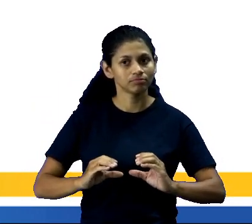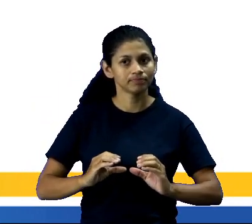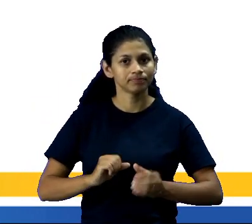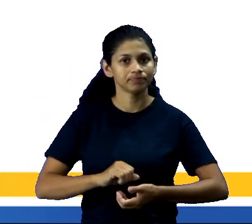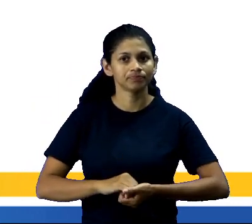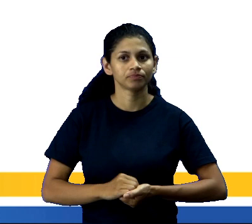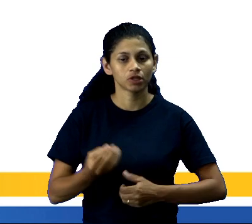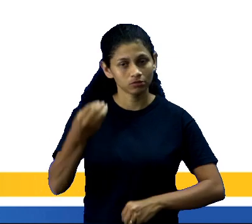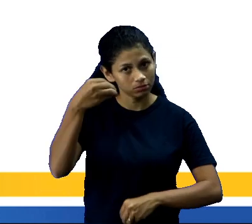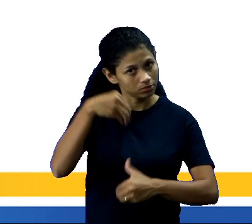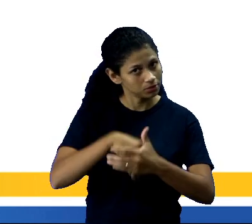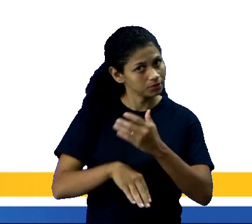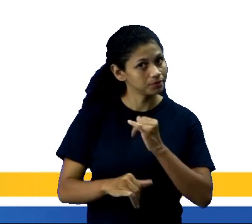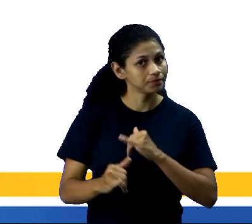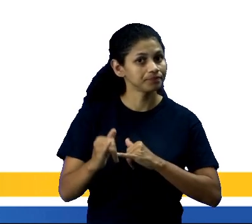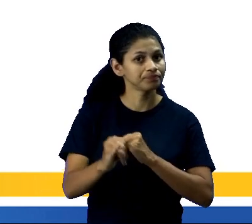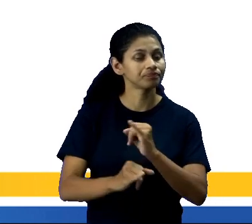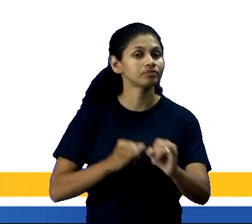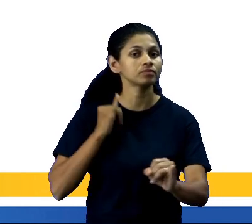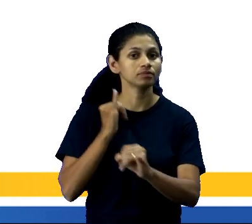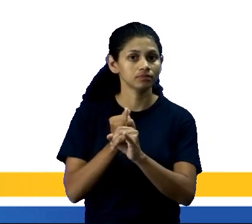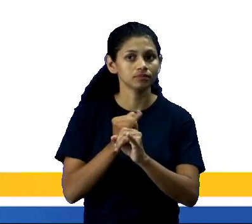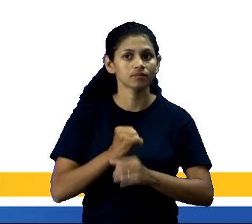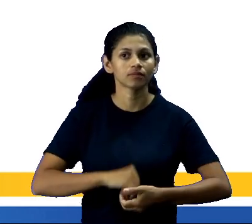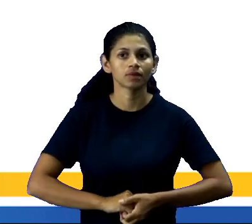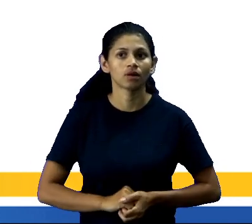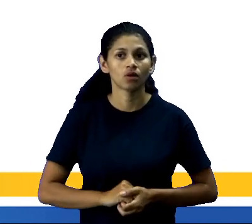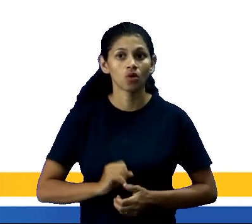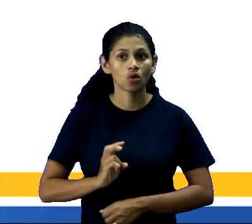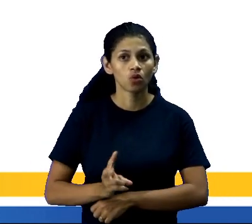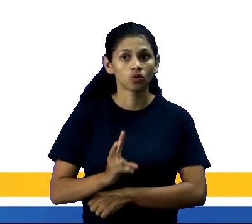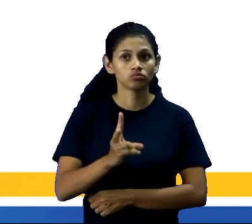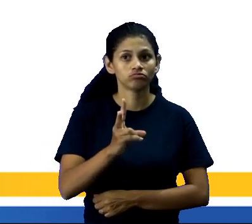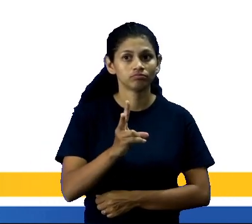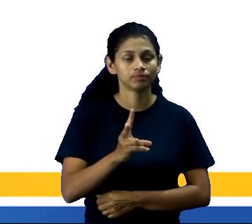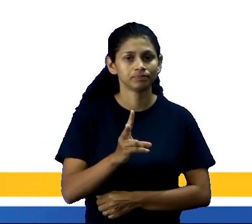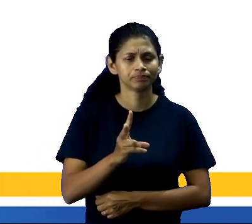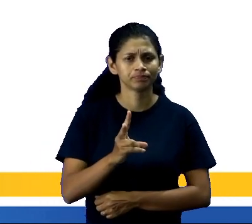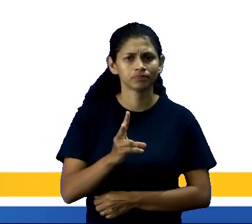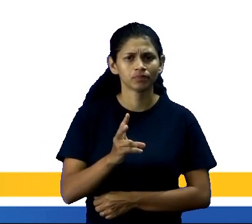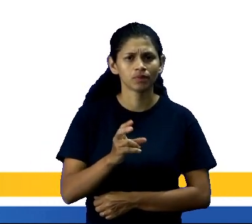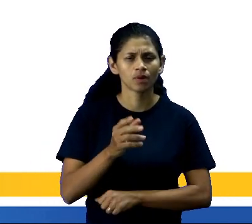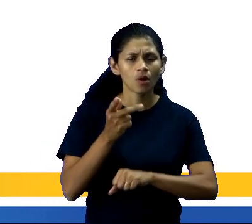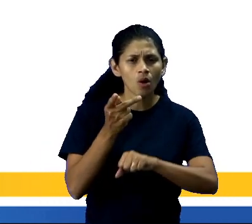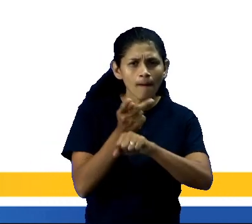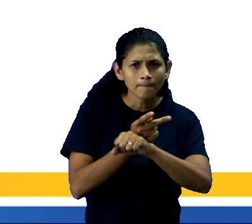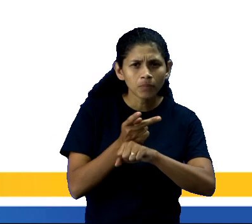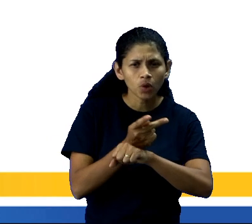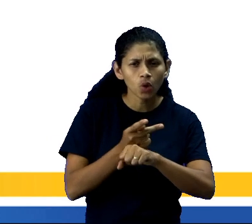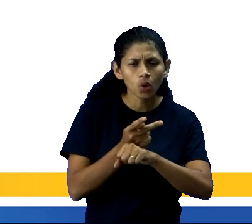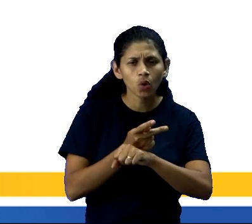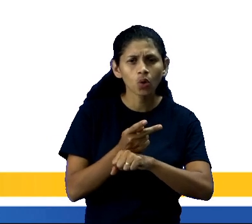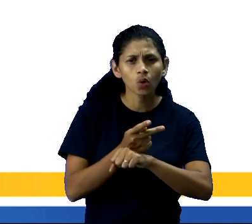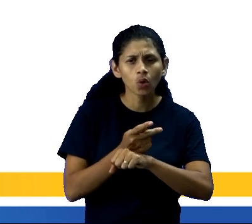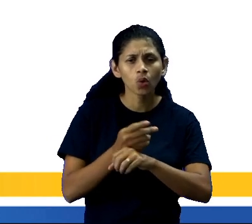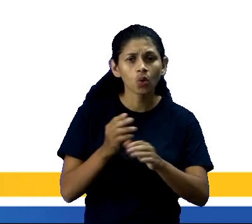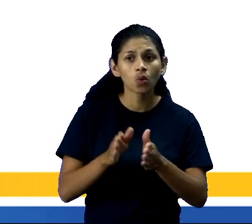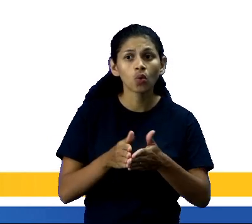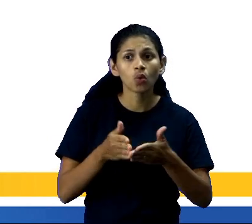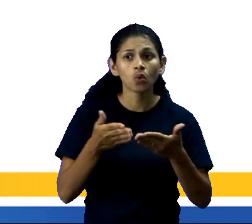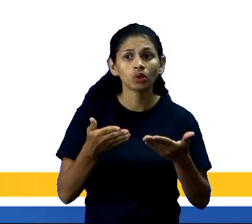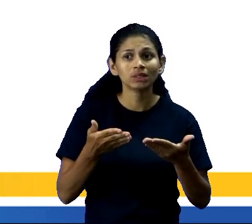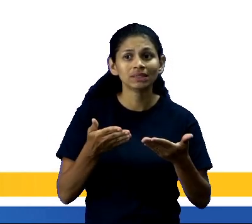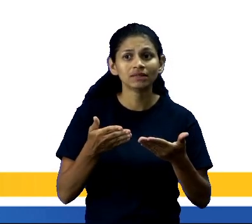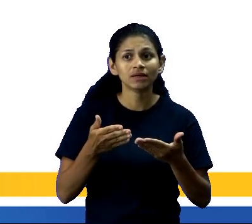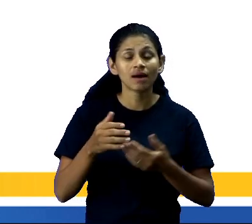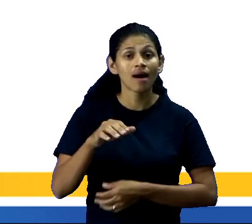da internet. Continuando, gente, olha só, procurei o livro A Seleção, da Kiera